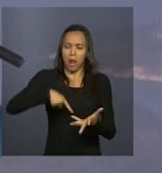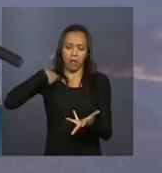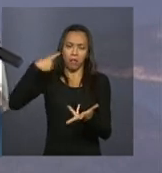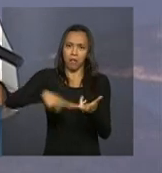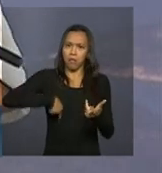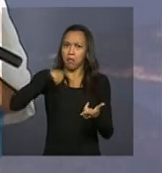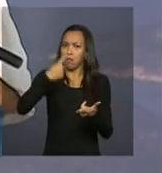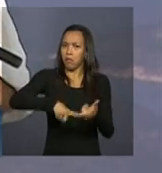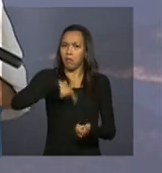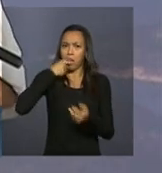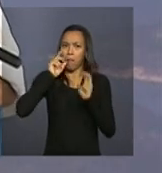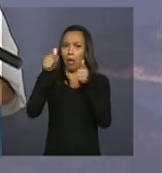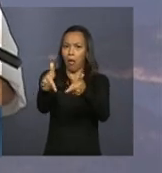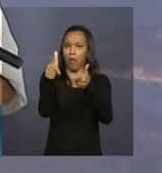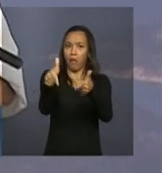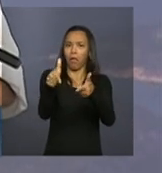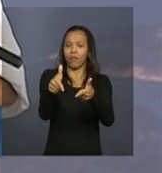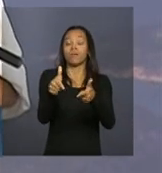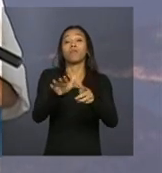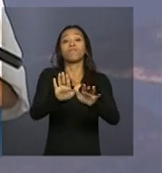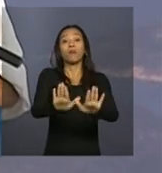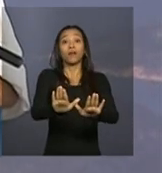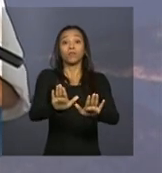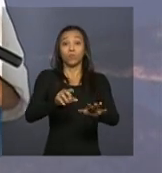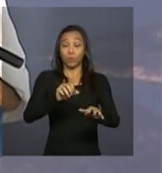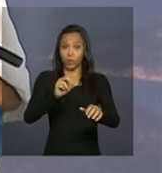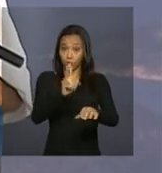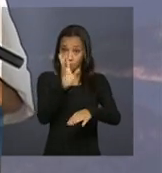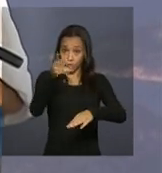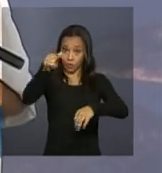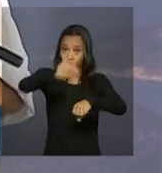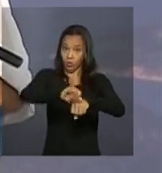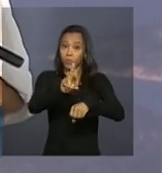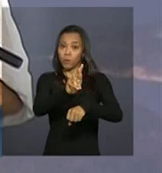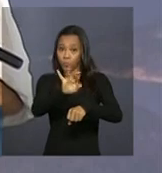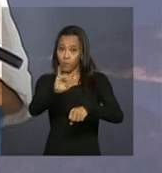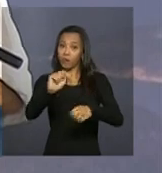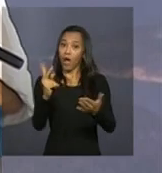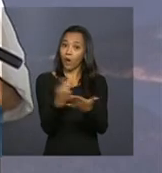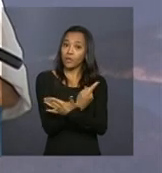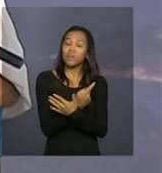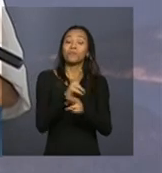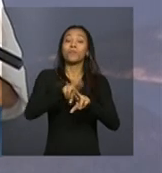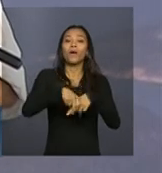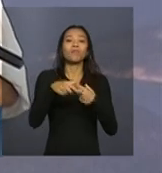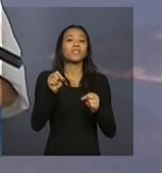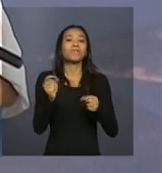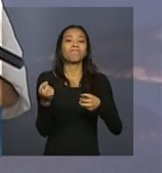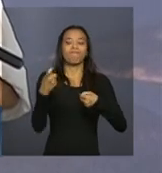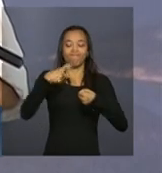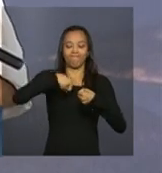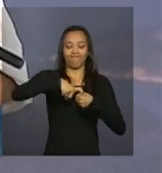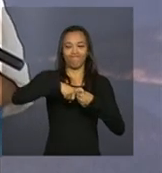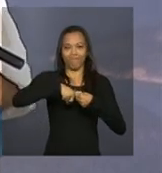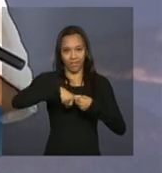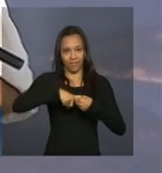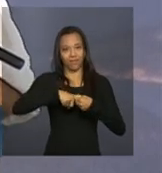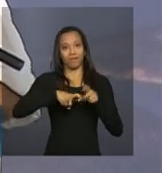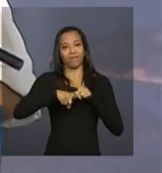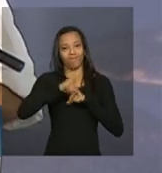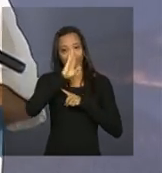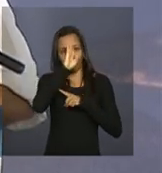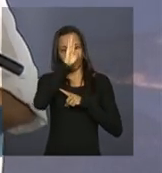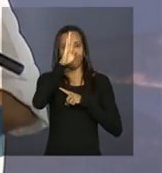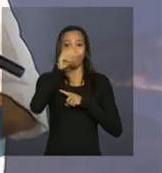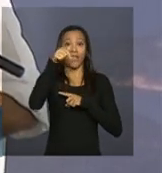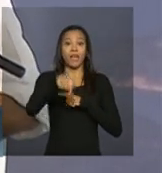críticas. O Rio está passando por esse momento, graças a uma coisa chamada parceria. Essa região